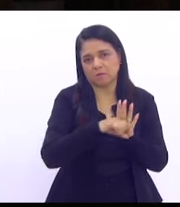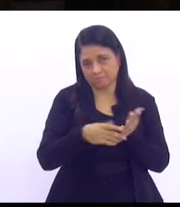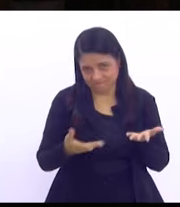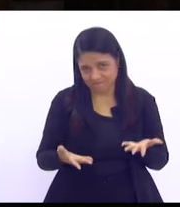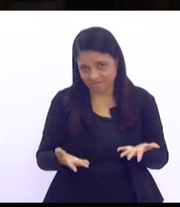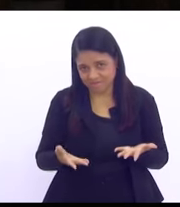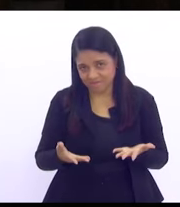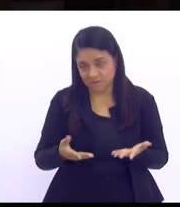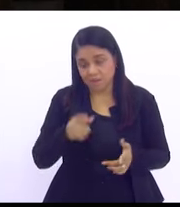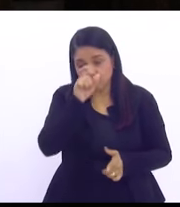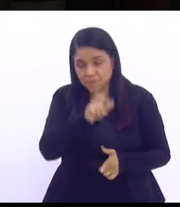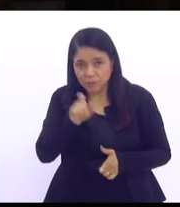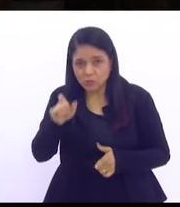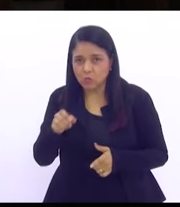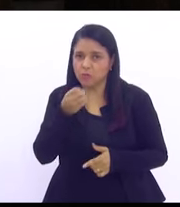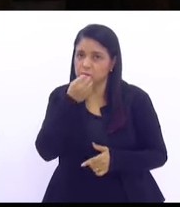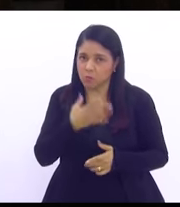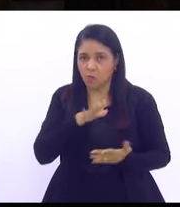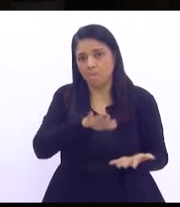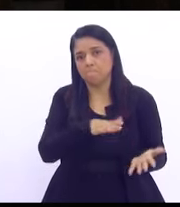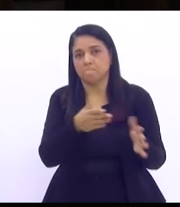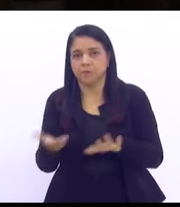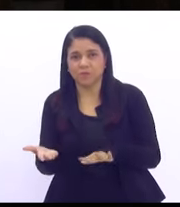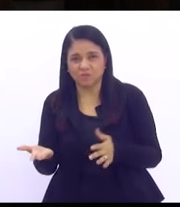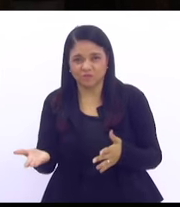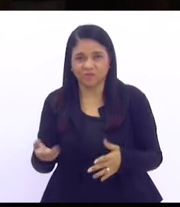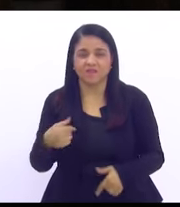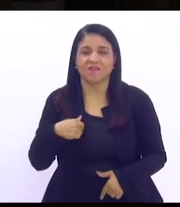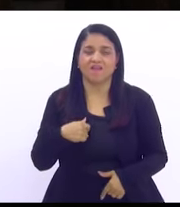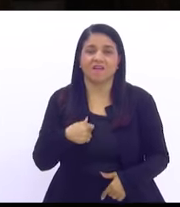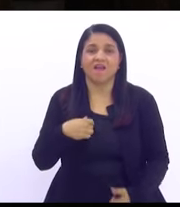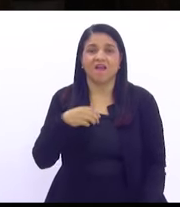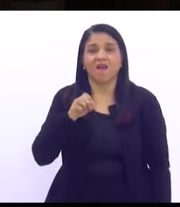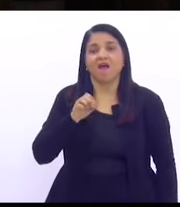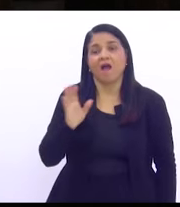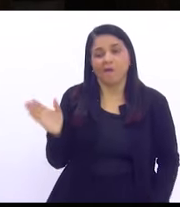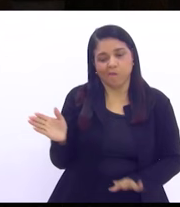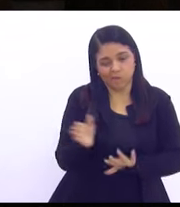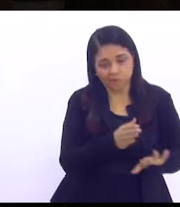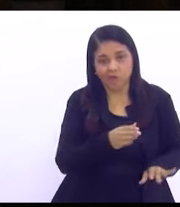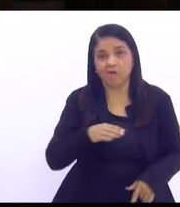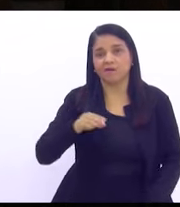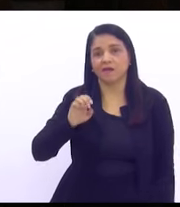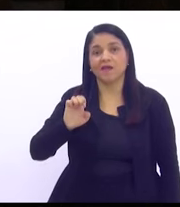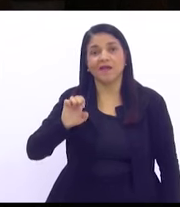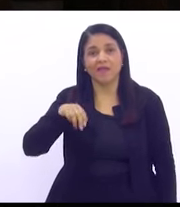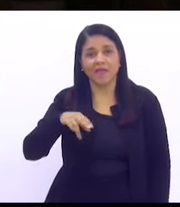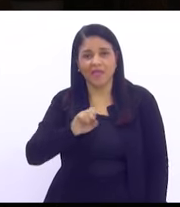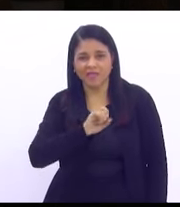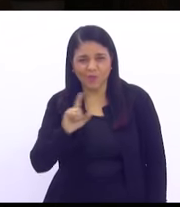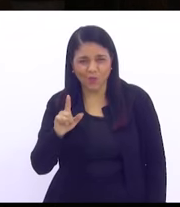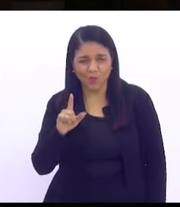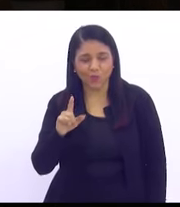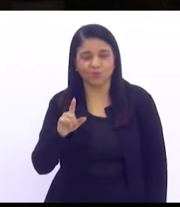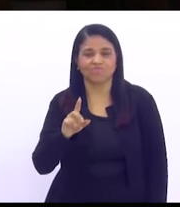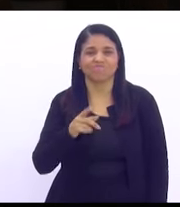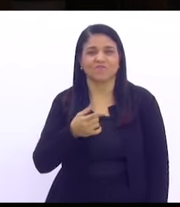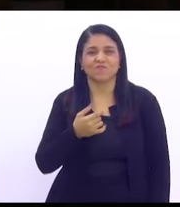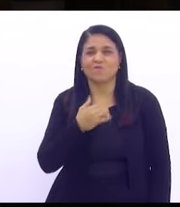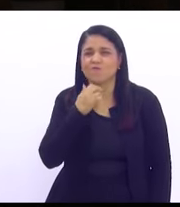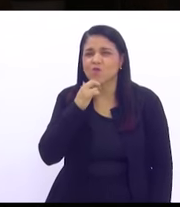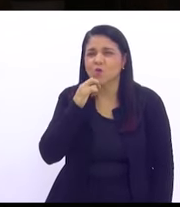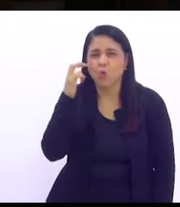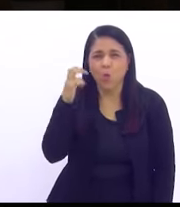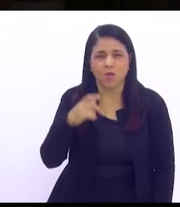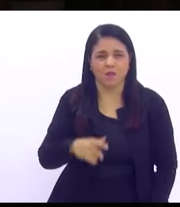das concessionárias. A Enel é uma vergonha, senhor presidente. É uma vergonha. A Light é